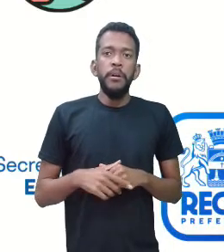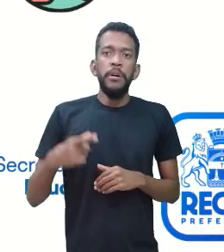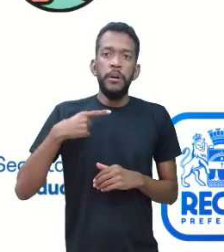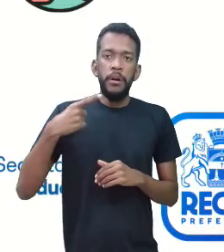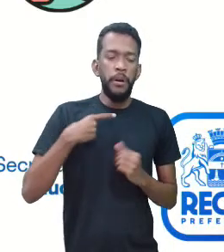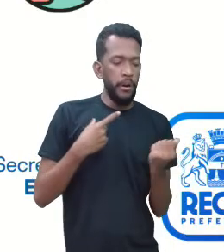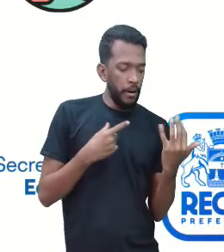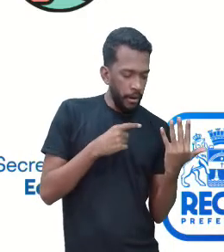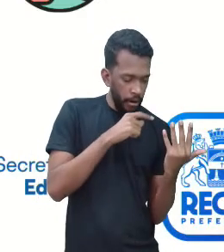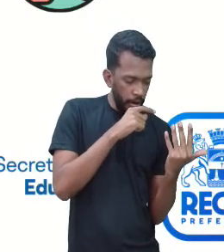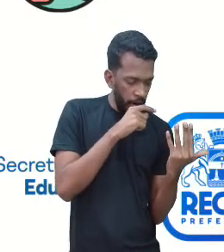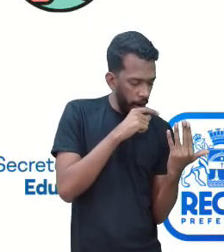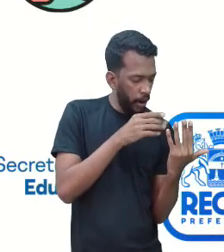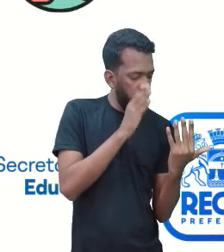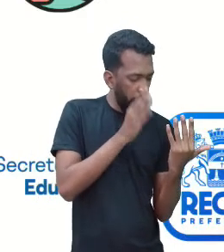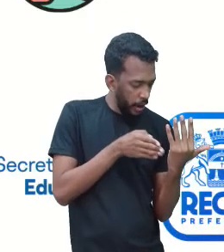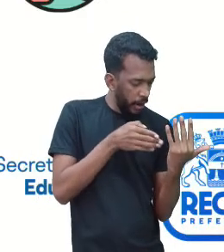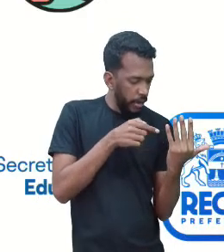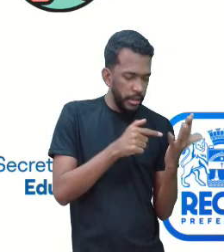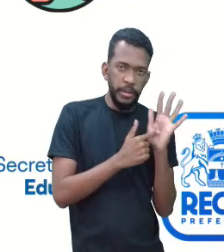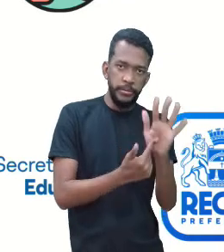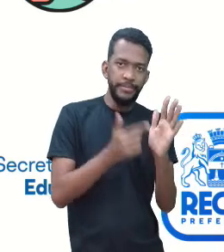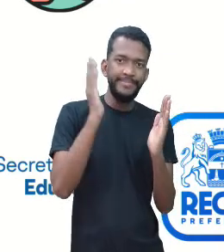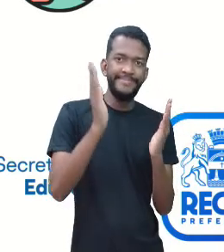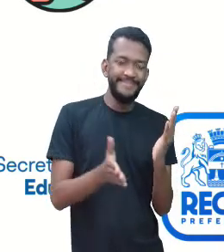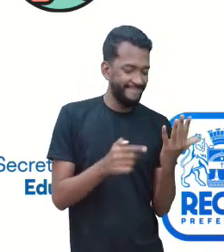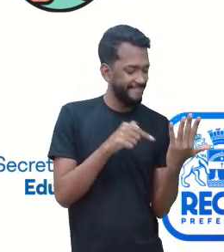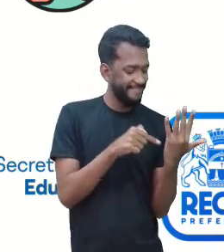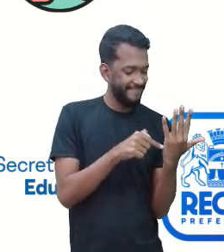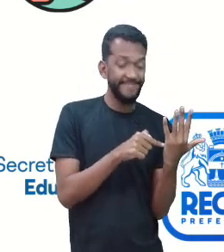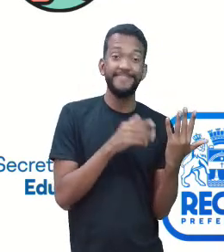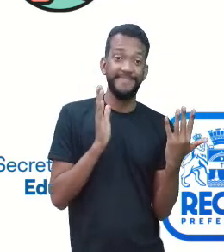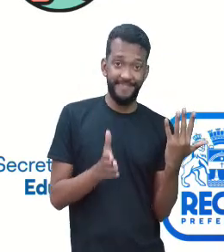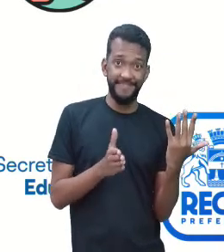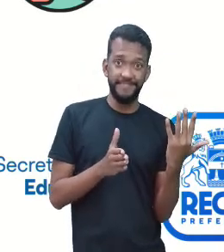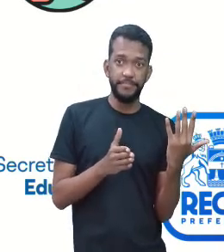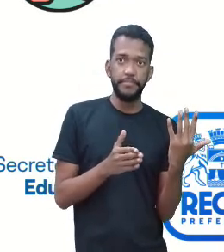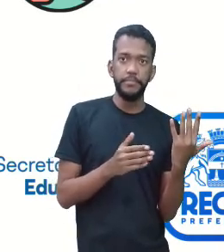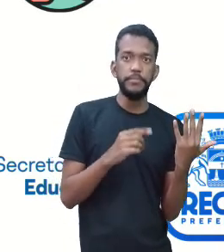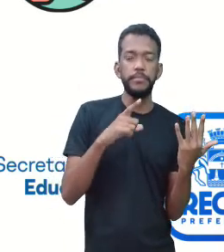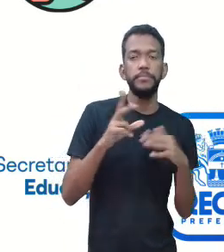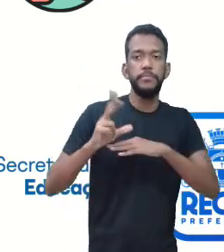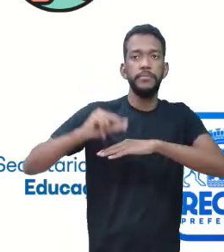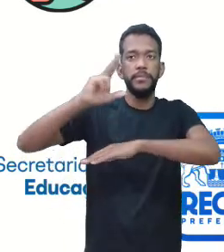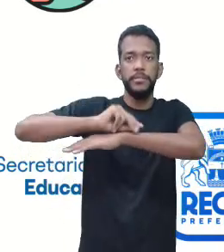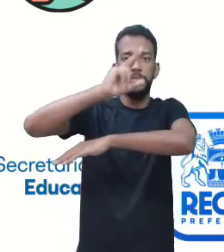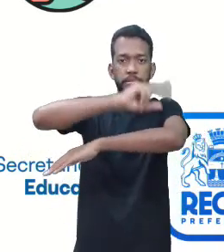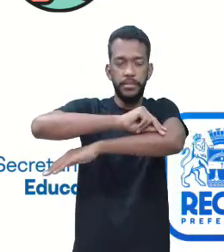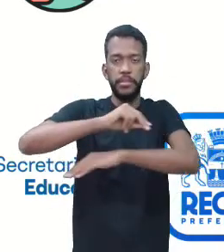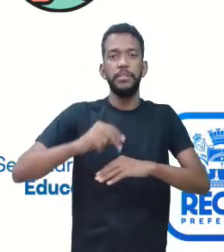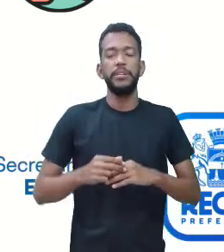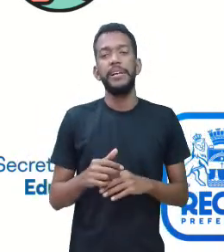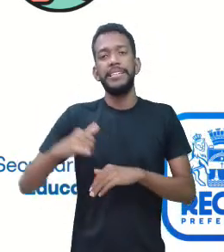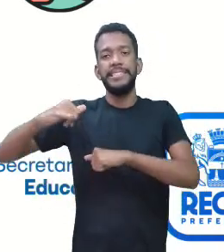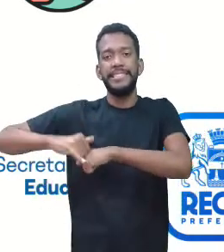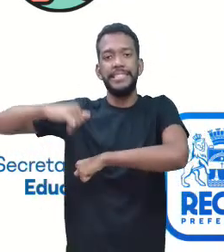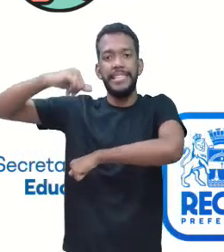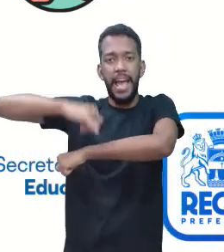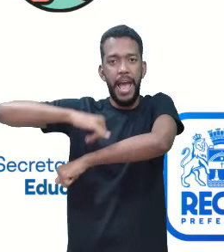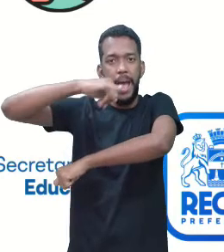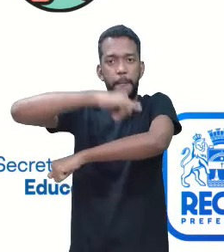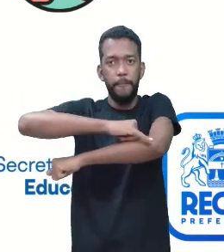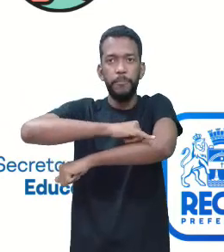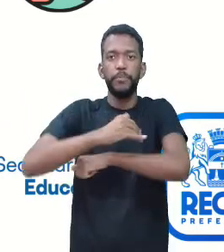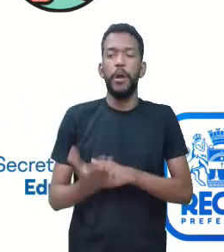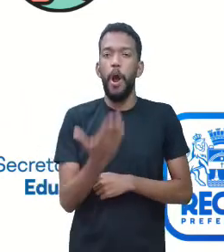capim sendo representado, aí na questão do produtor, o grilo, o sapo, né? Que aí se alimenta